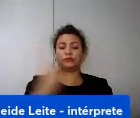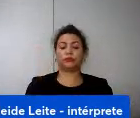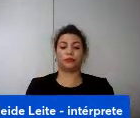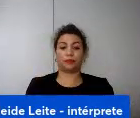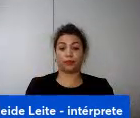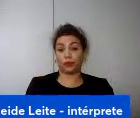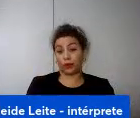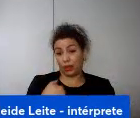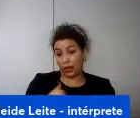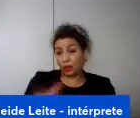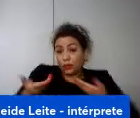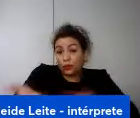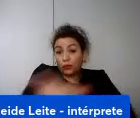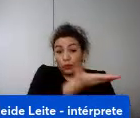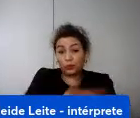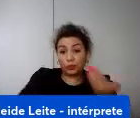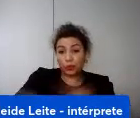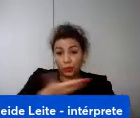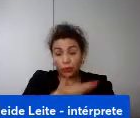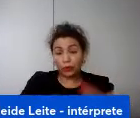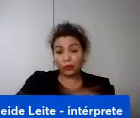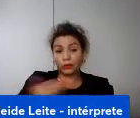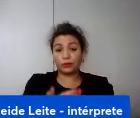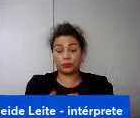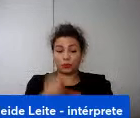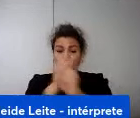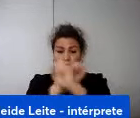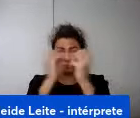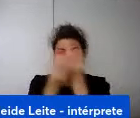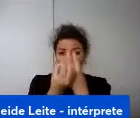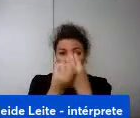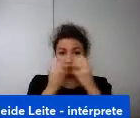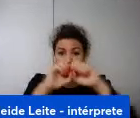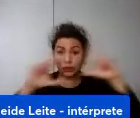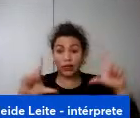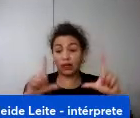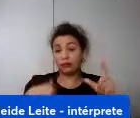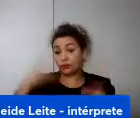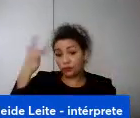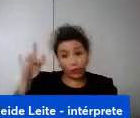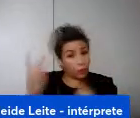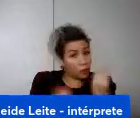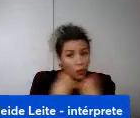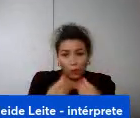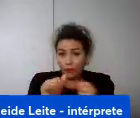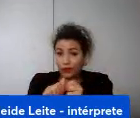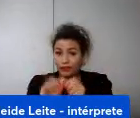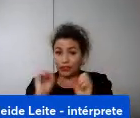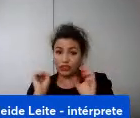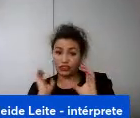Eu vou compartilhar os meus slides aqui, eu não sei como fazer, eu já botei ele aqui